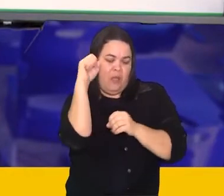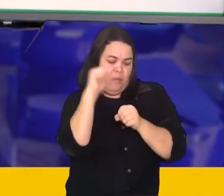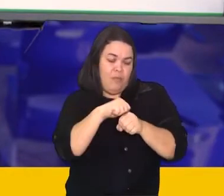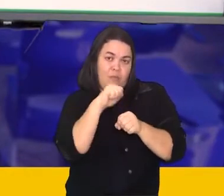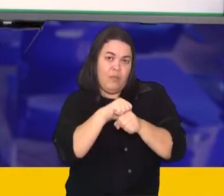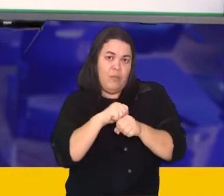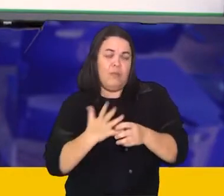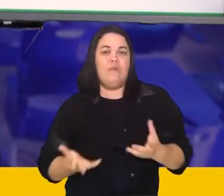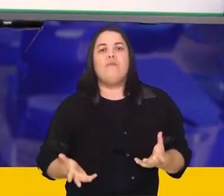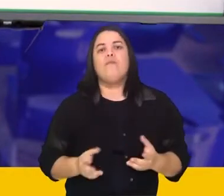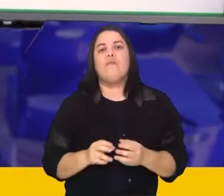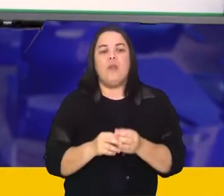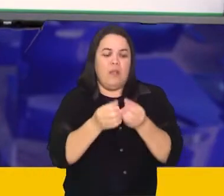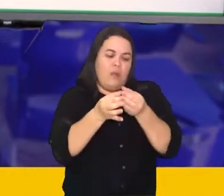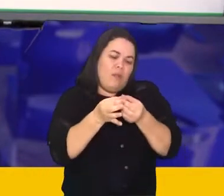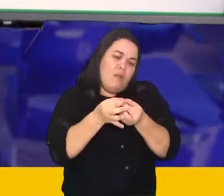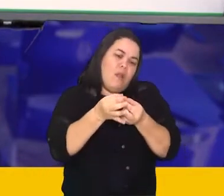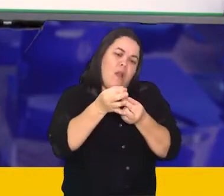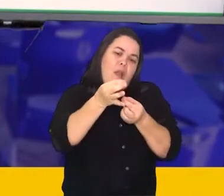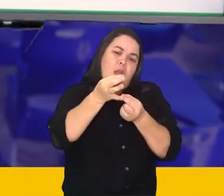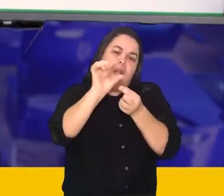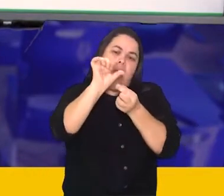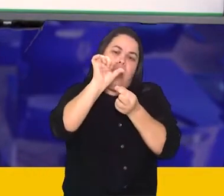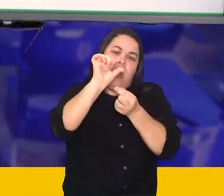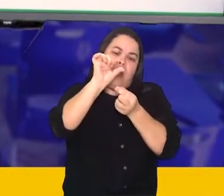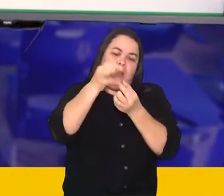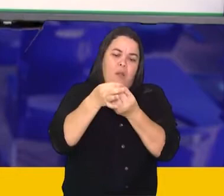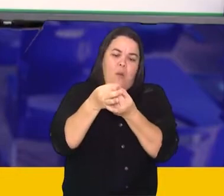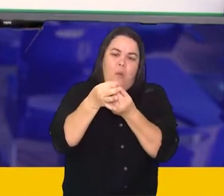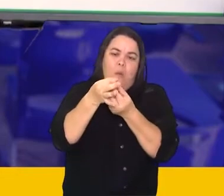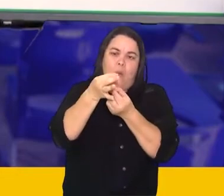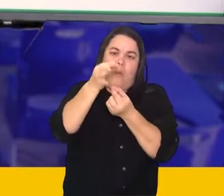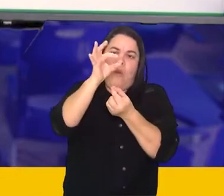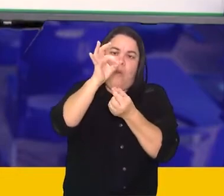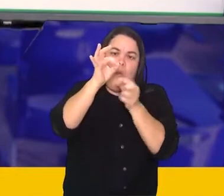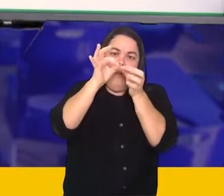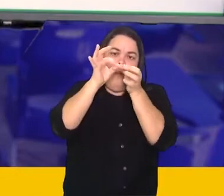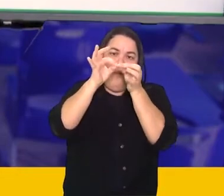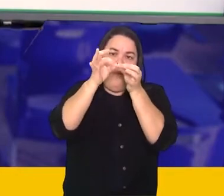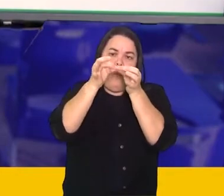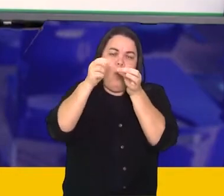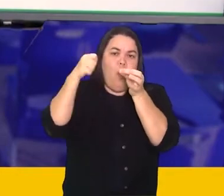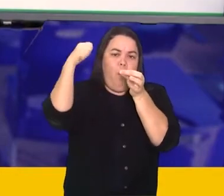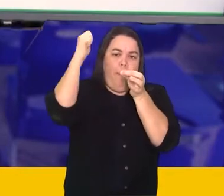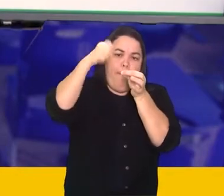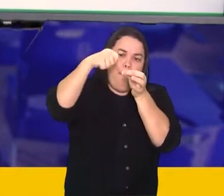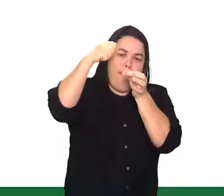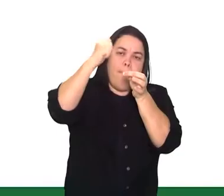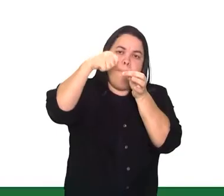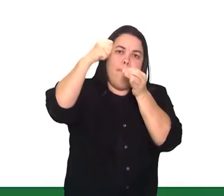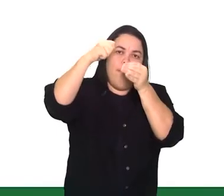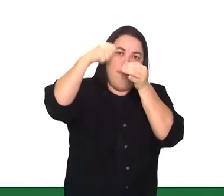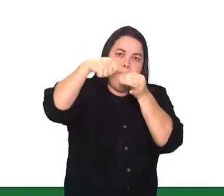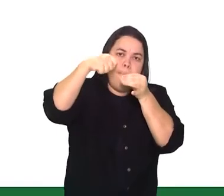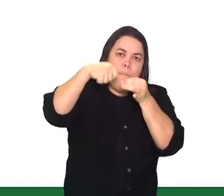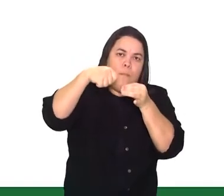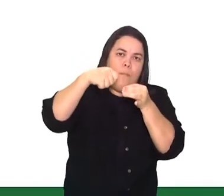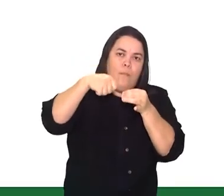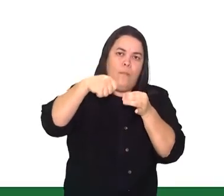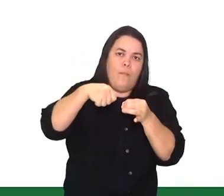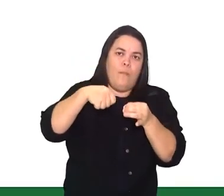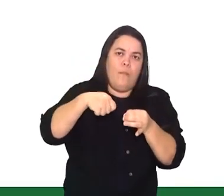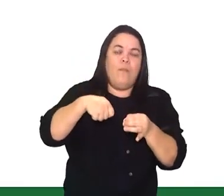cabeça do prego, é a parte achatada, a parte onde o martelo vai bater para que o prego possa perfurar uma superfície,